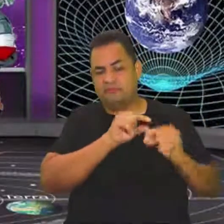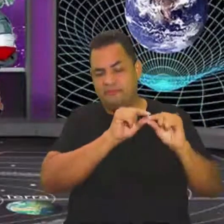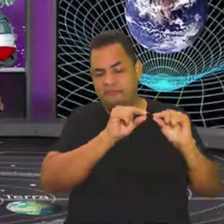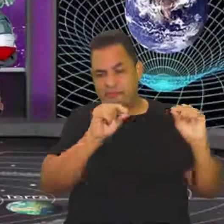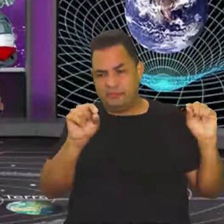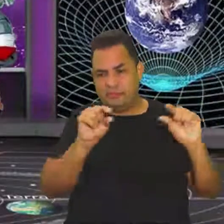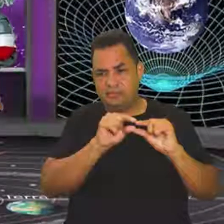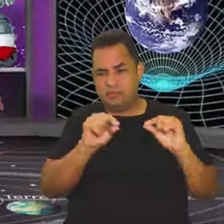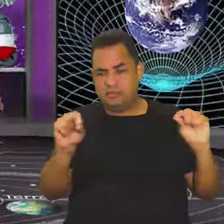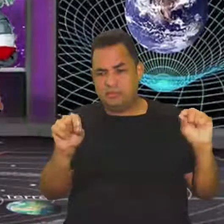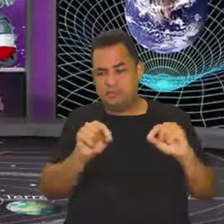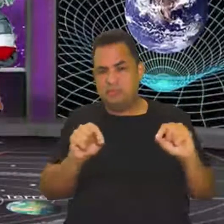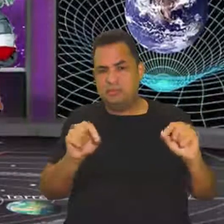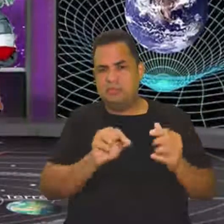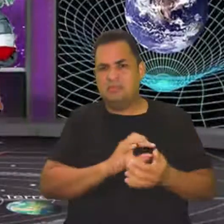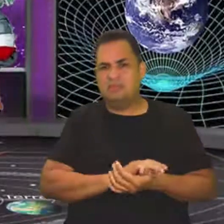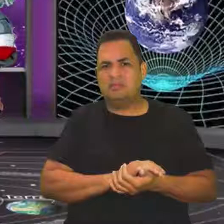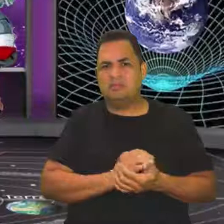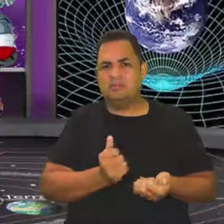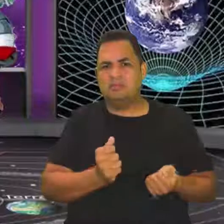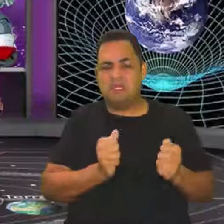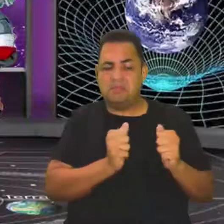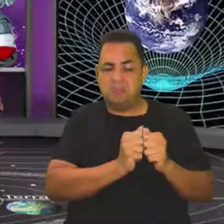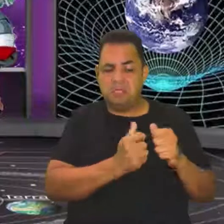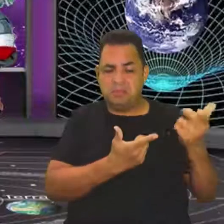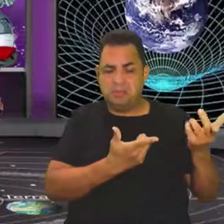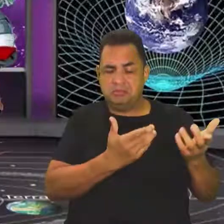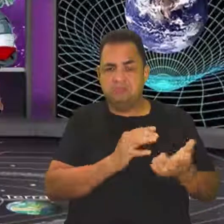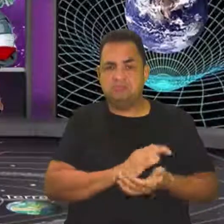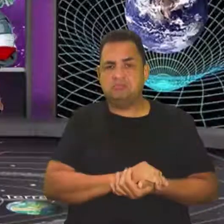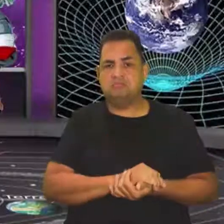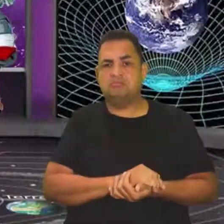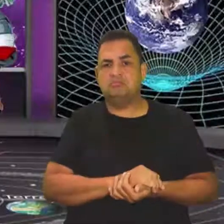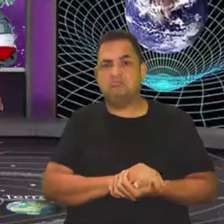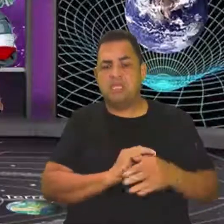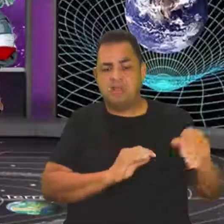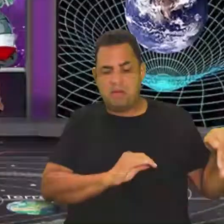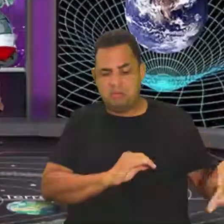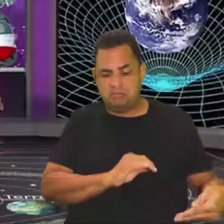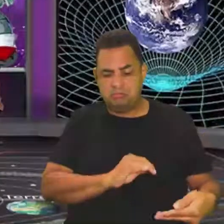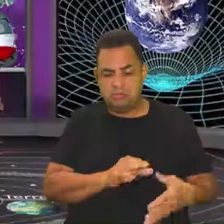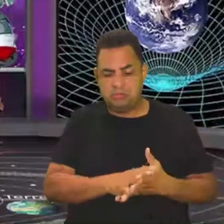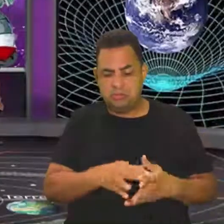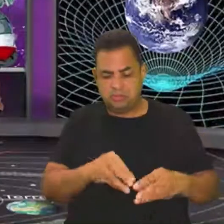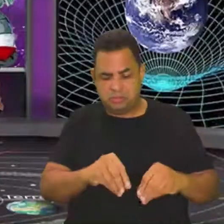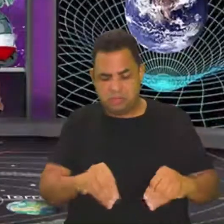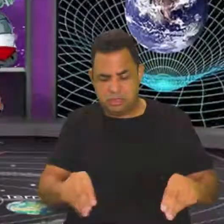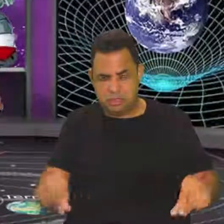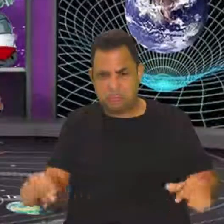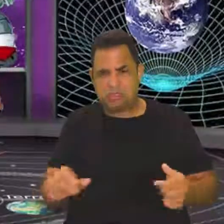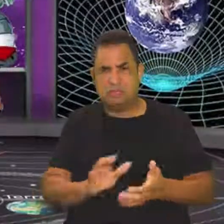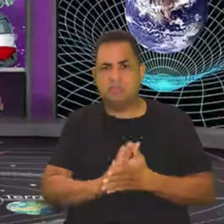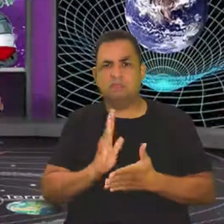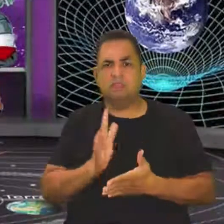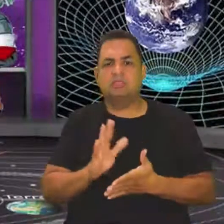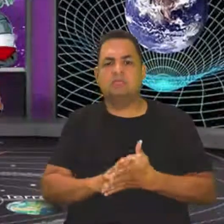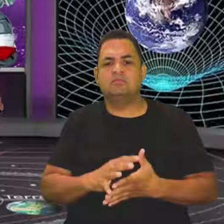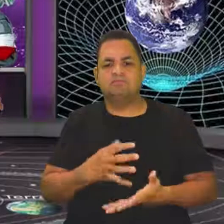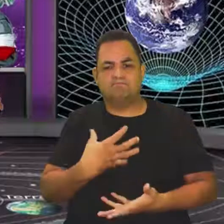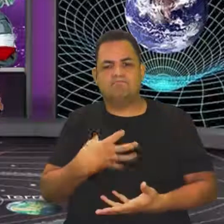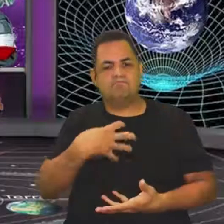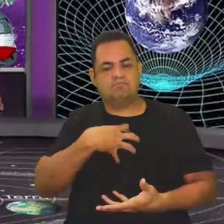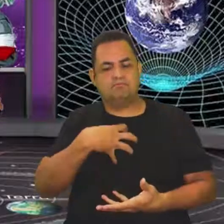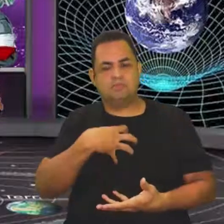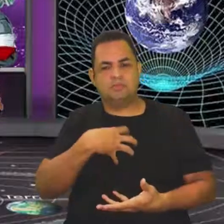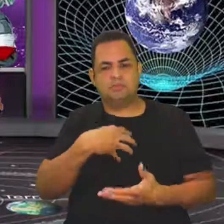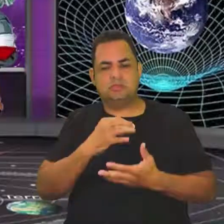acabar pegando quem está ali próximo. Ou ele vem um pouco pelo solo, você sente um pouco. Eu já senti uma descarga de um